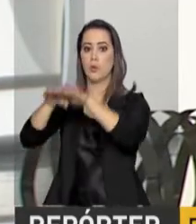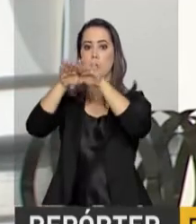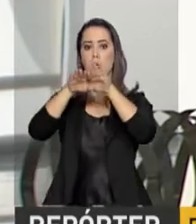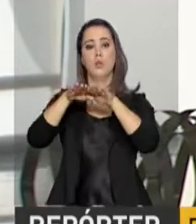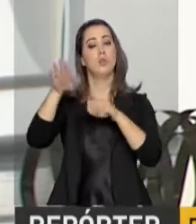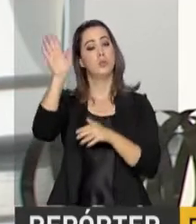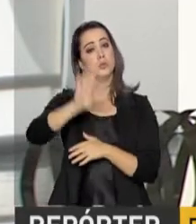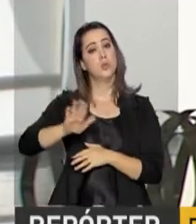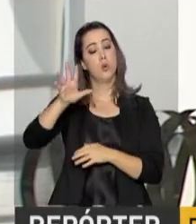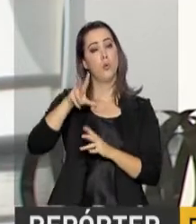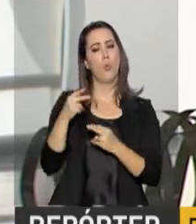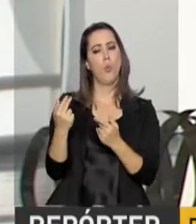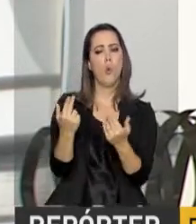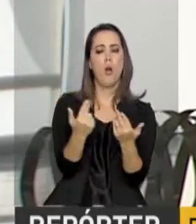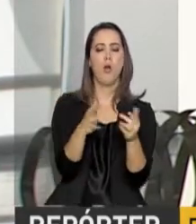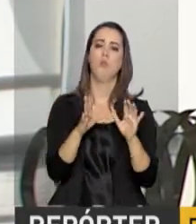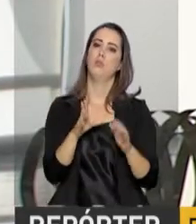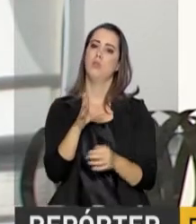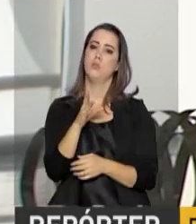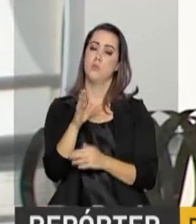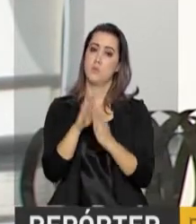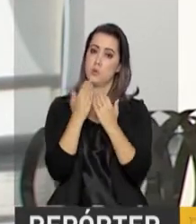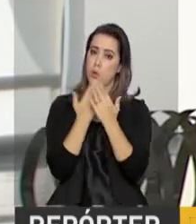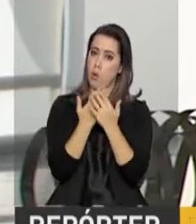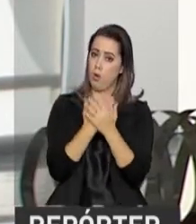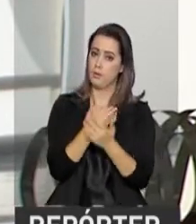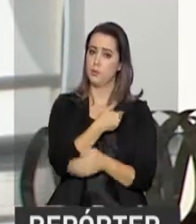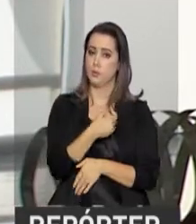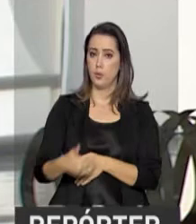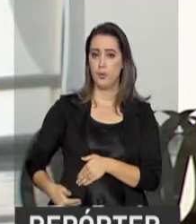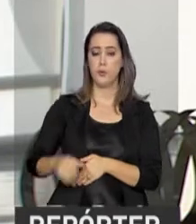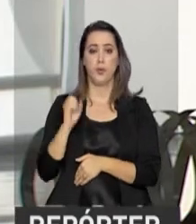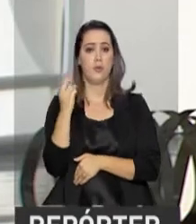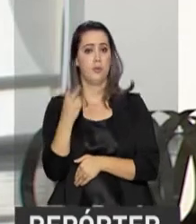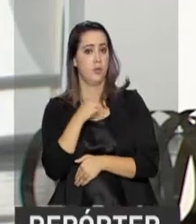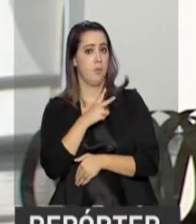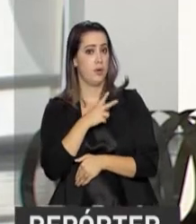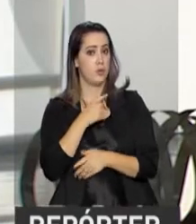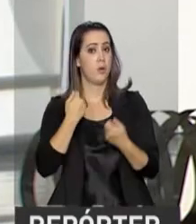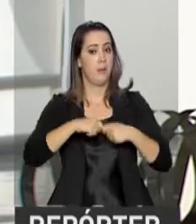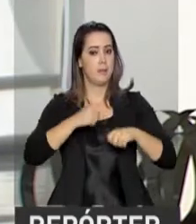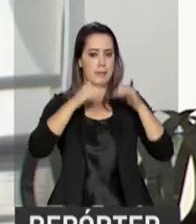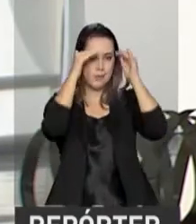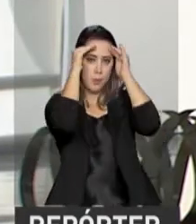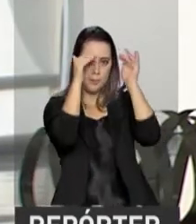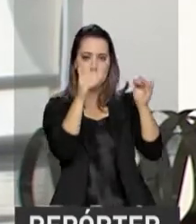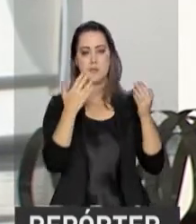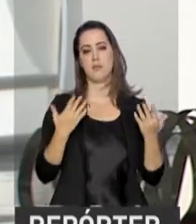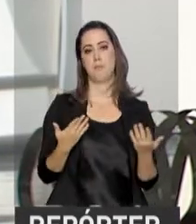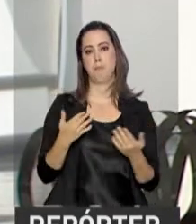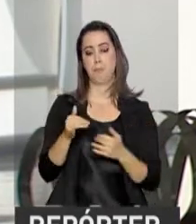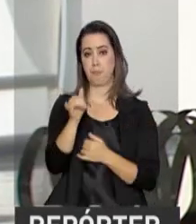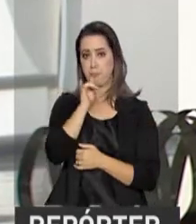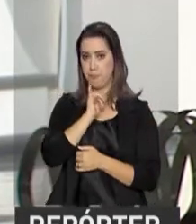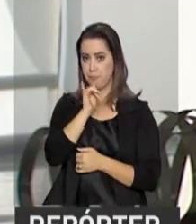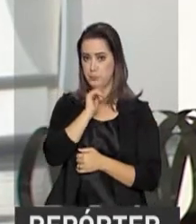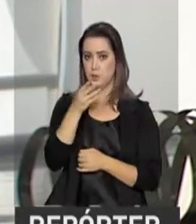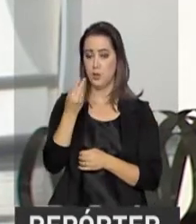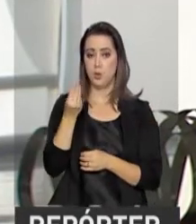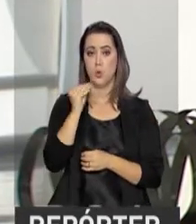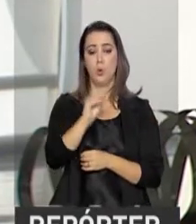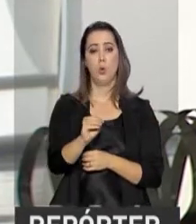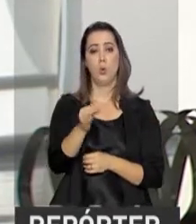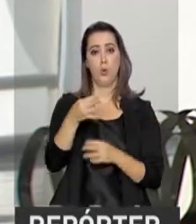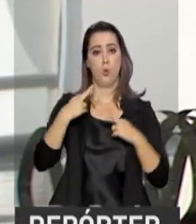diretriz que todas as escolas públicas ou privadas do ensino fundamental e infantil vão ter que seguir. Como, por exemplo, a inclusão do